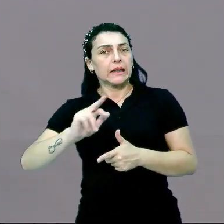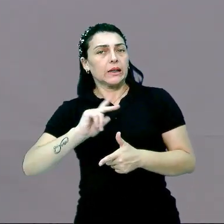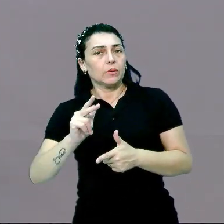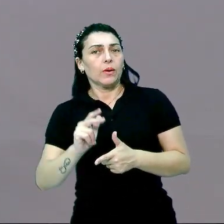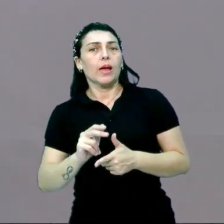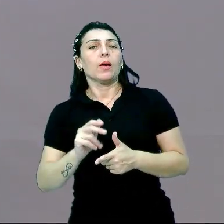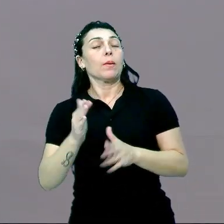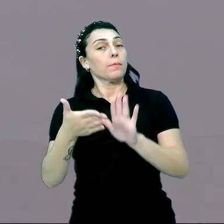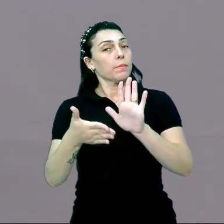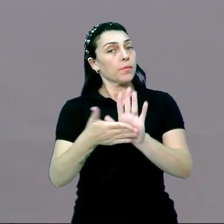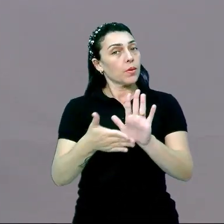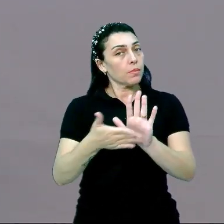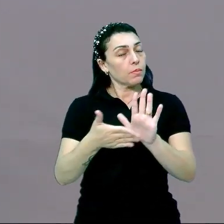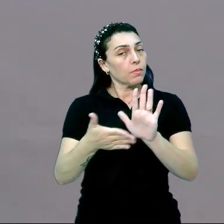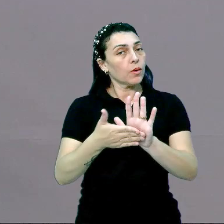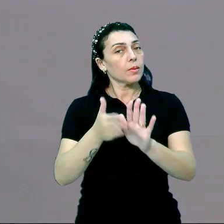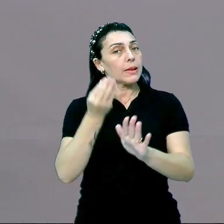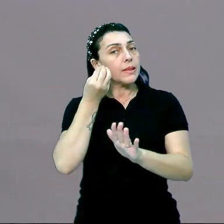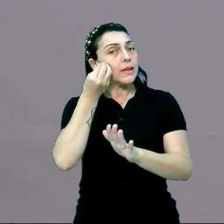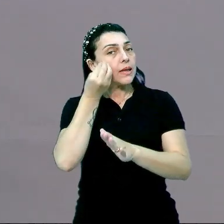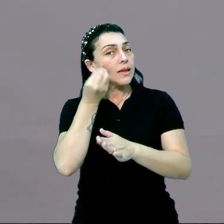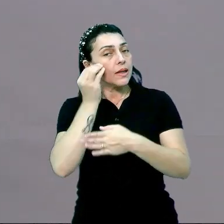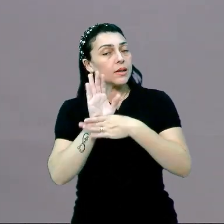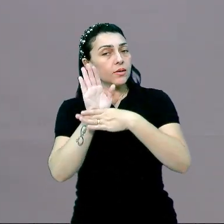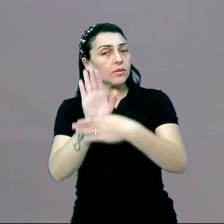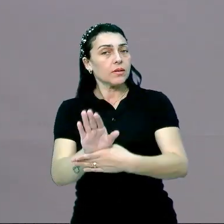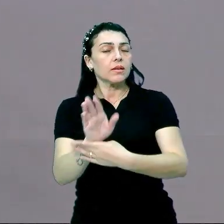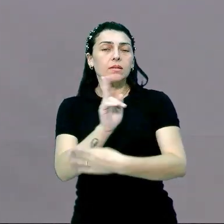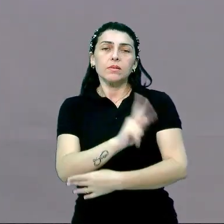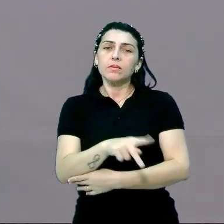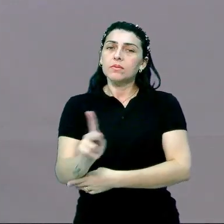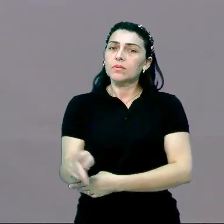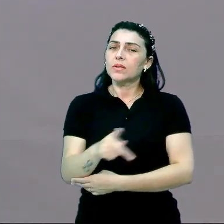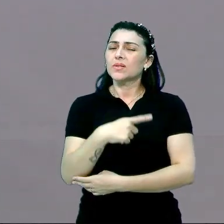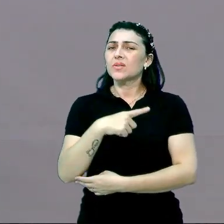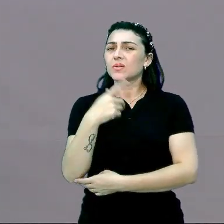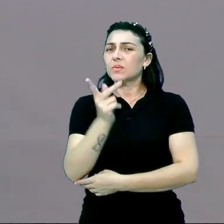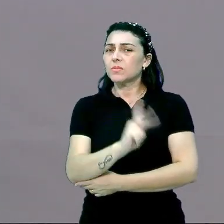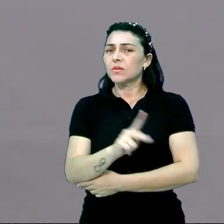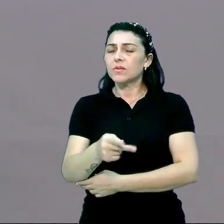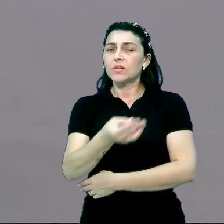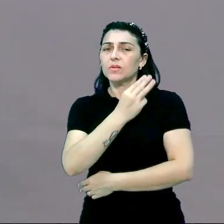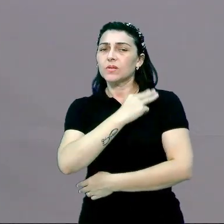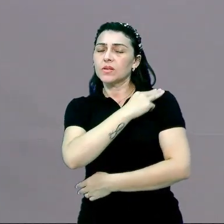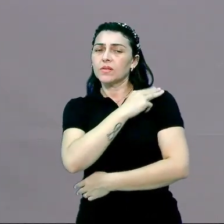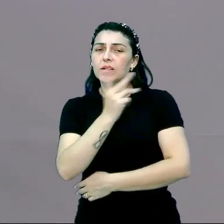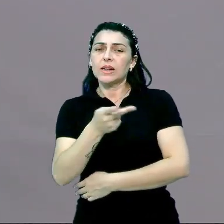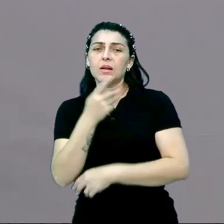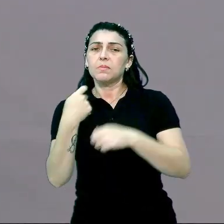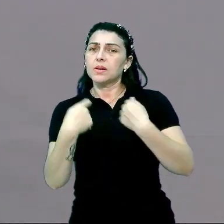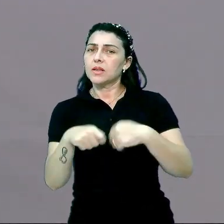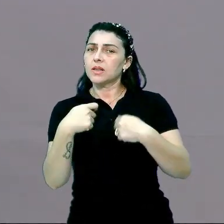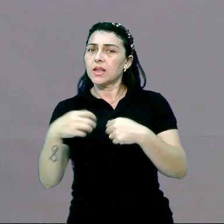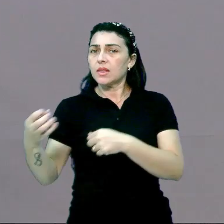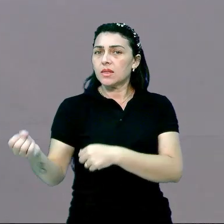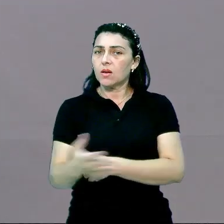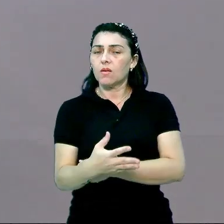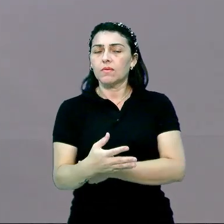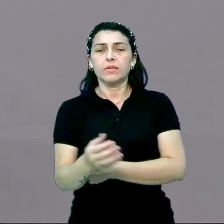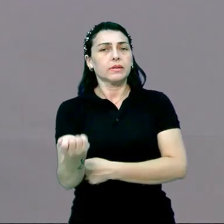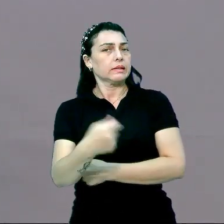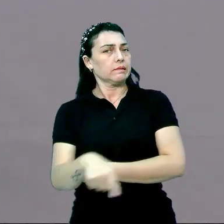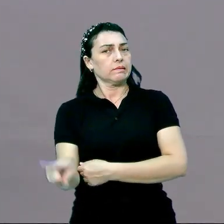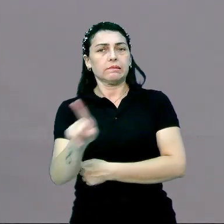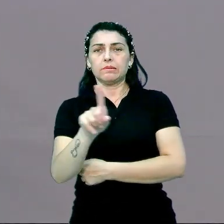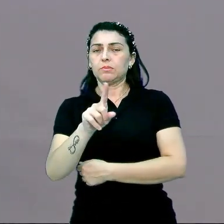solução, é uma proposta de intervenção. Ai, professora, eu tinha uma professora no ensino médio que dizia que tinha que ser inédita. Não, gente,